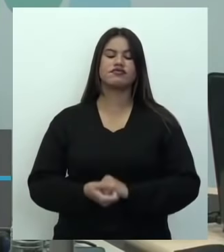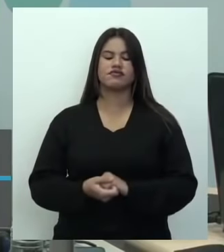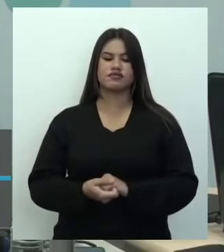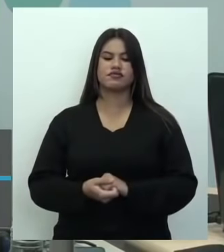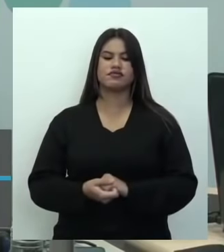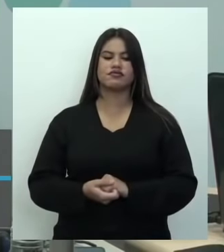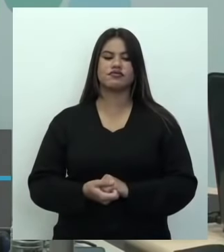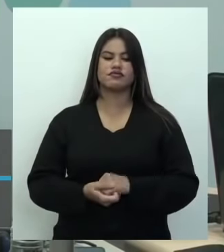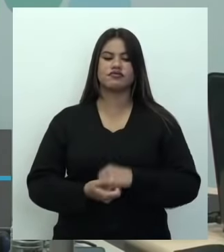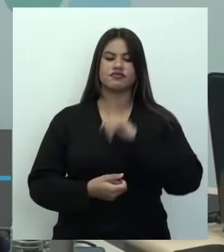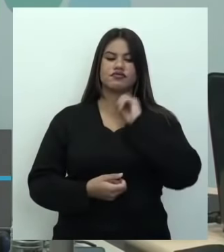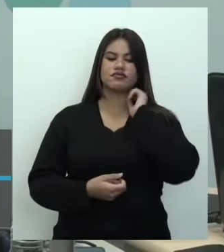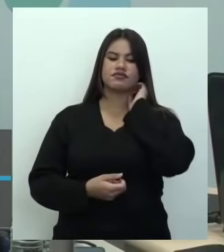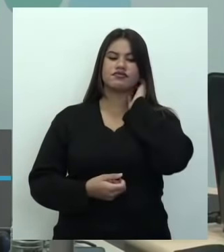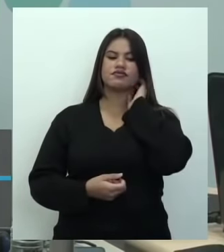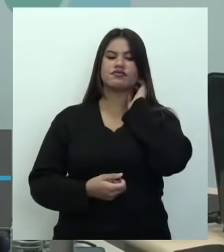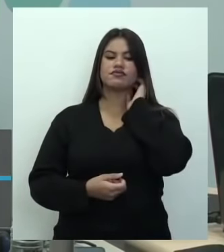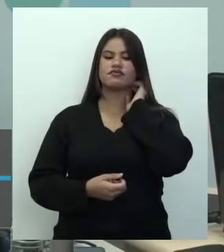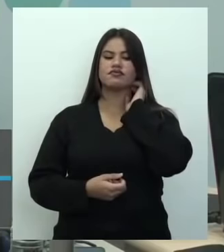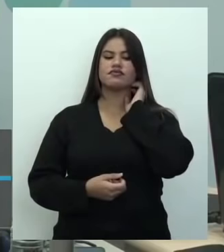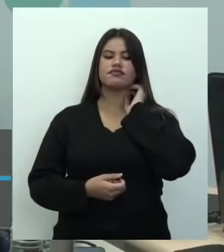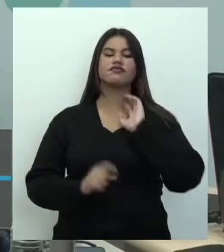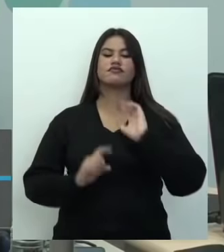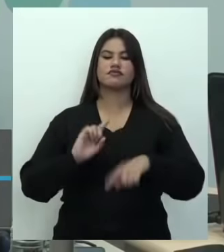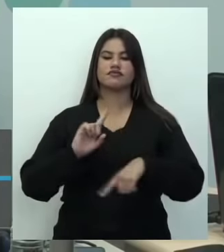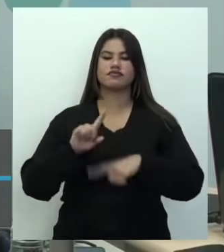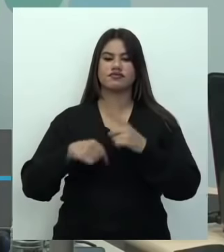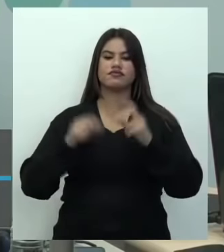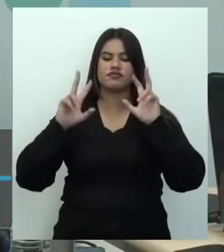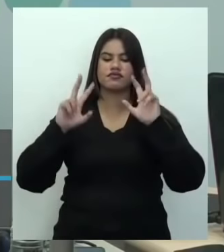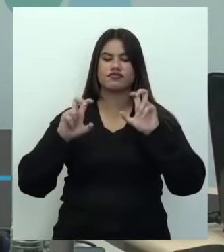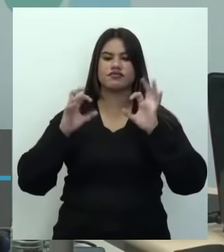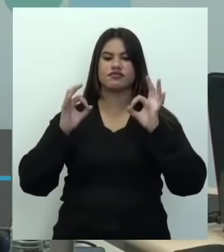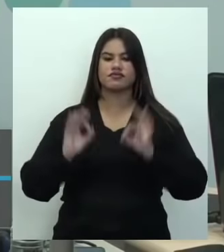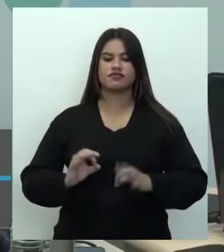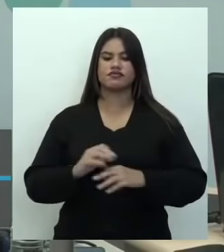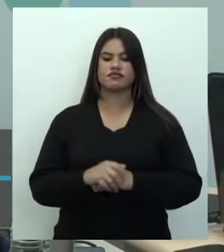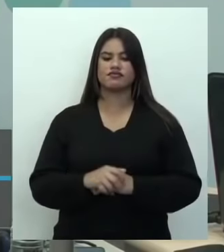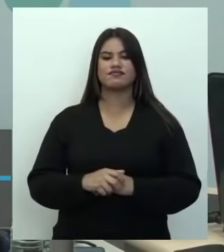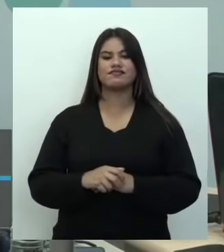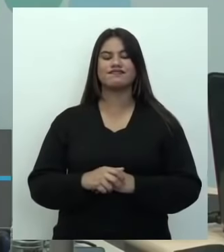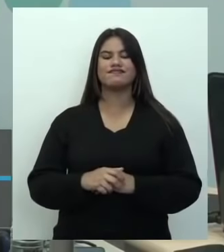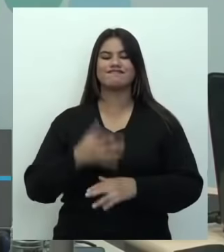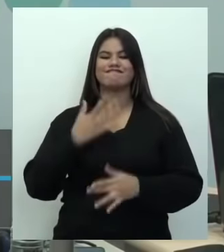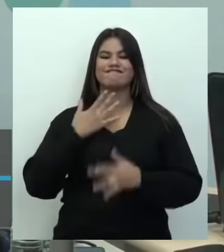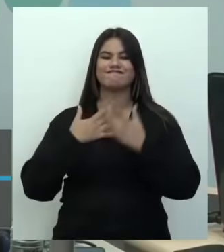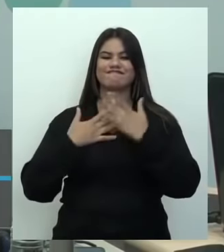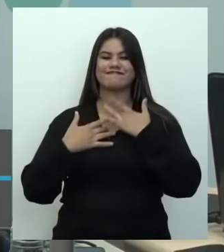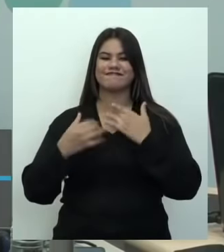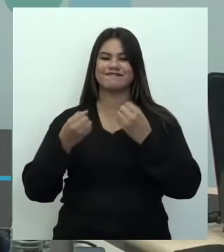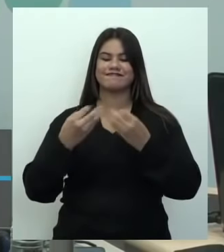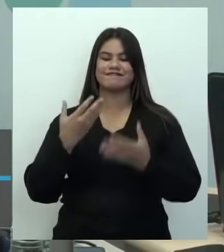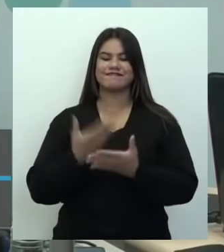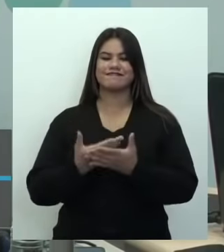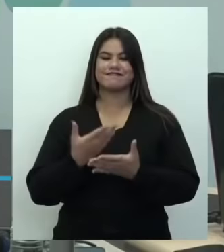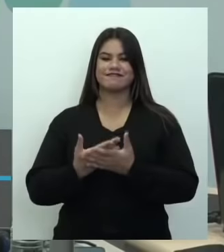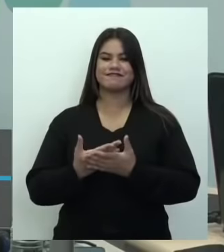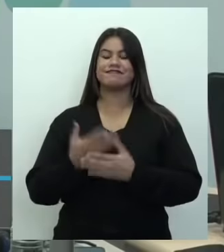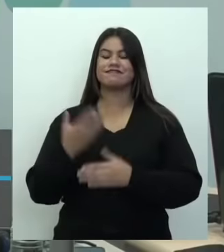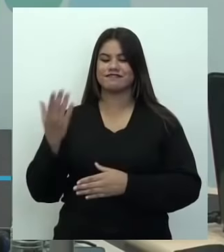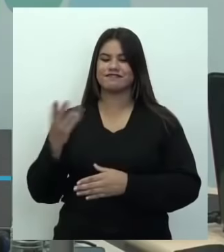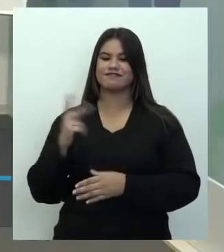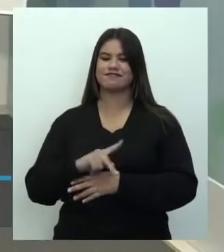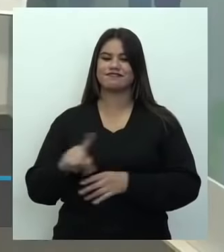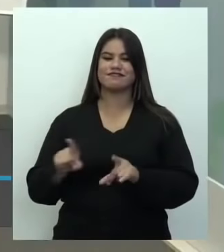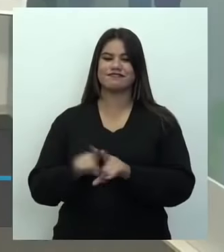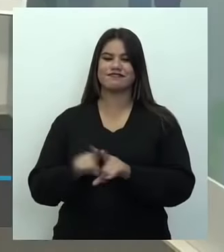de cartografia, e em seguida passar para o tema central. Então eu desejo para vocês uma boa aula, para a professora Milene também.